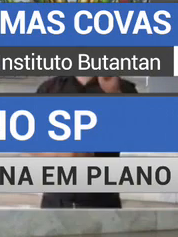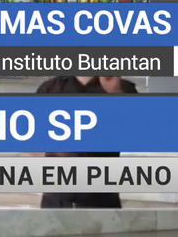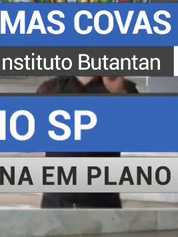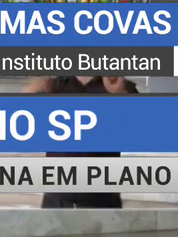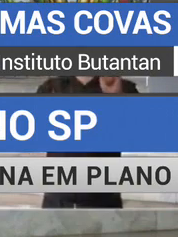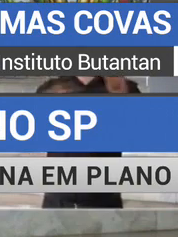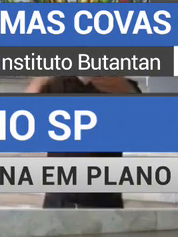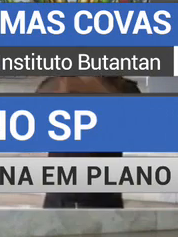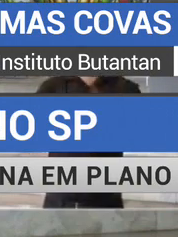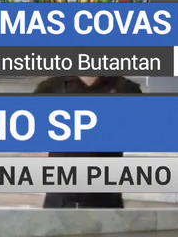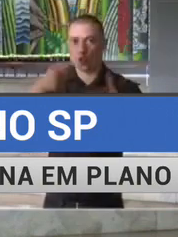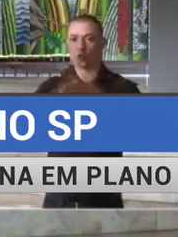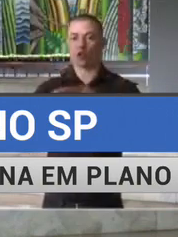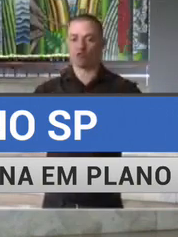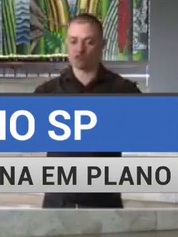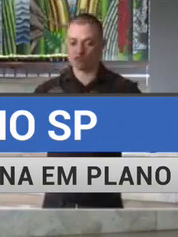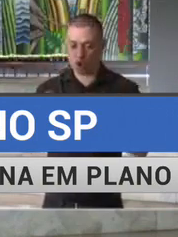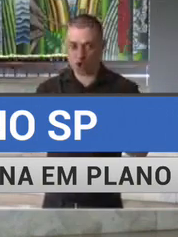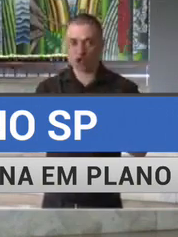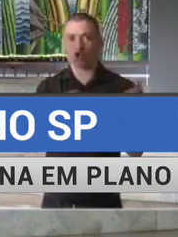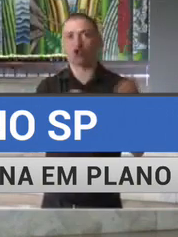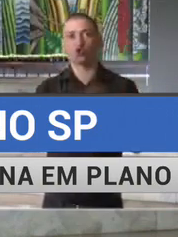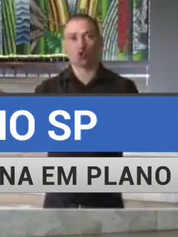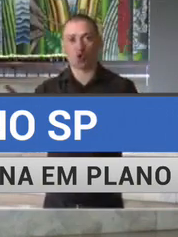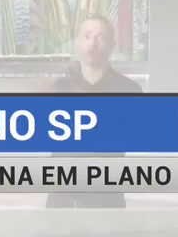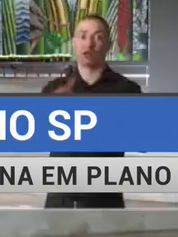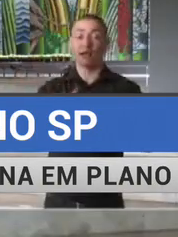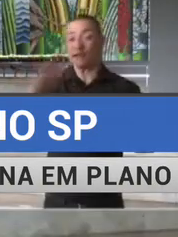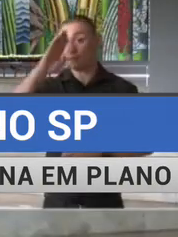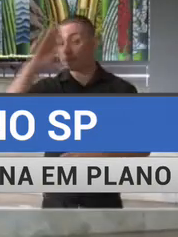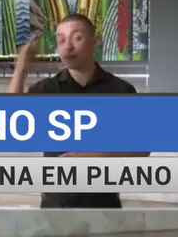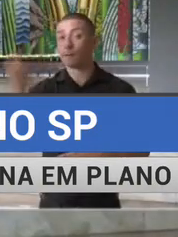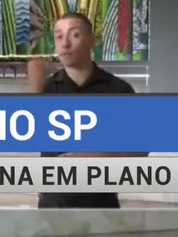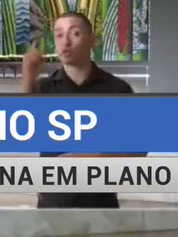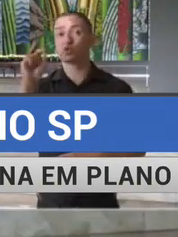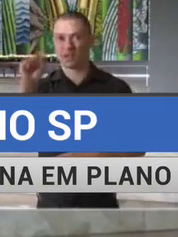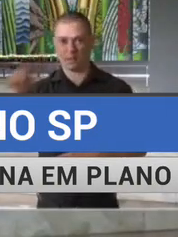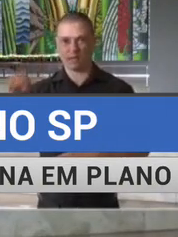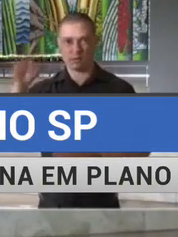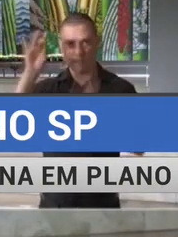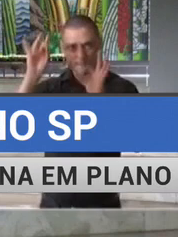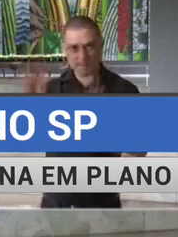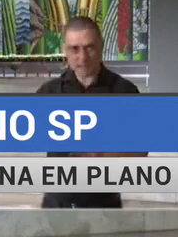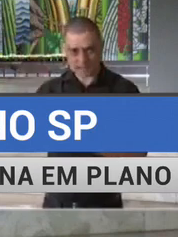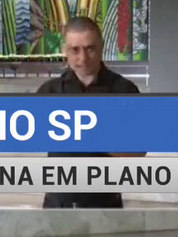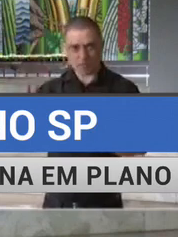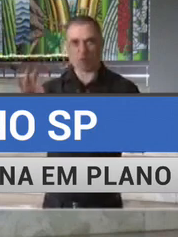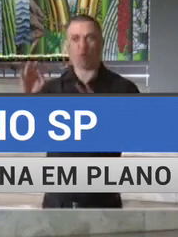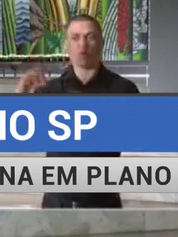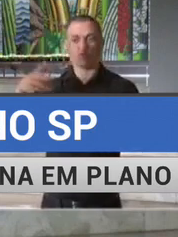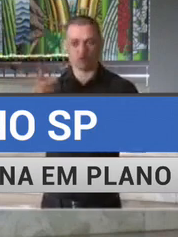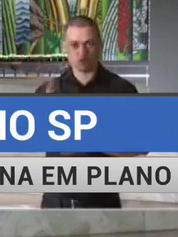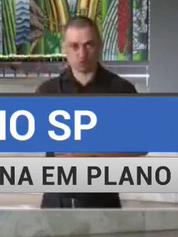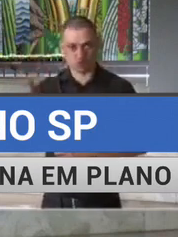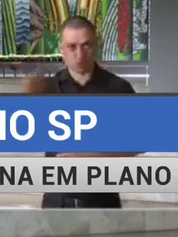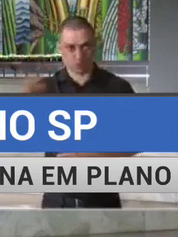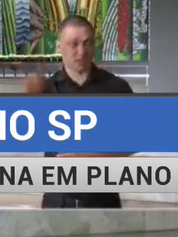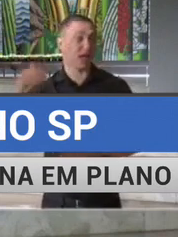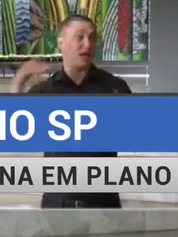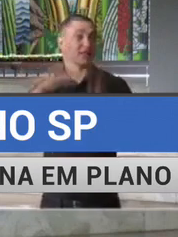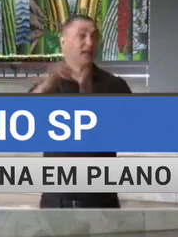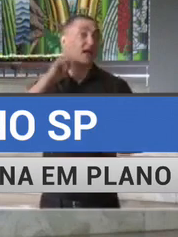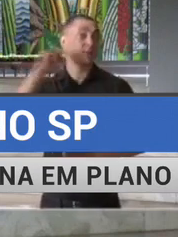luta muito intensa contra a epidemia para que o efeito seja perceptível a partir de abril